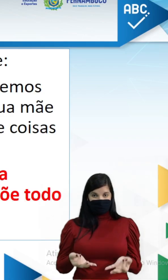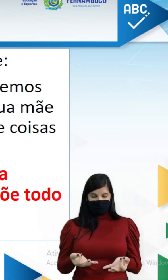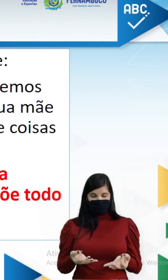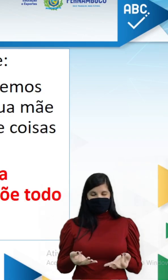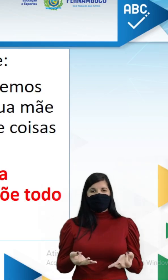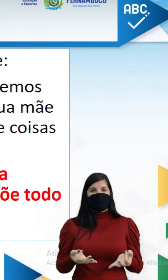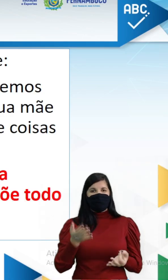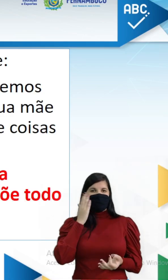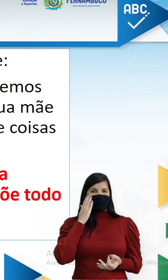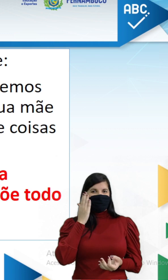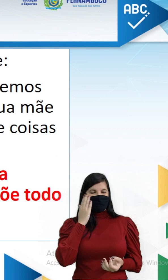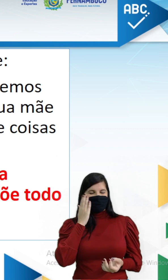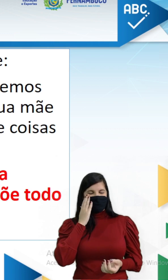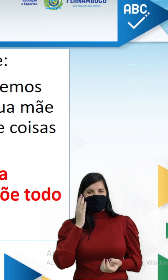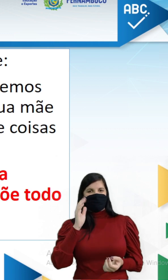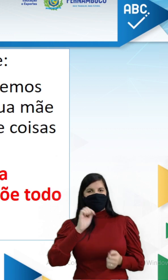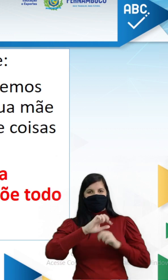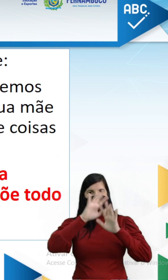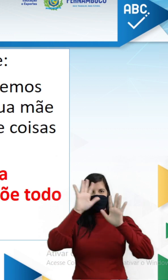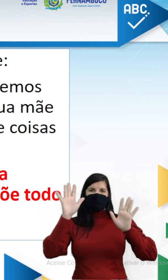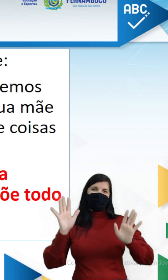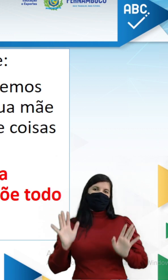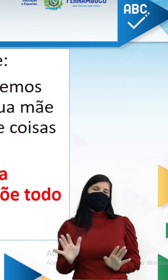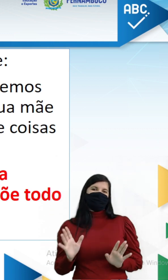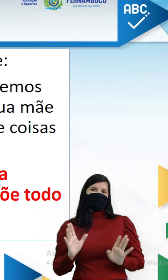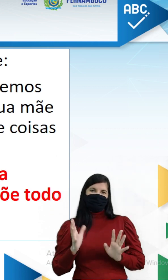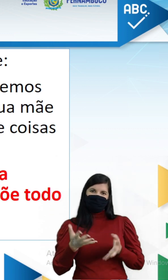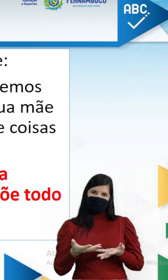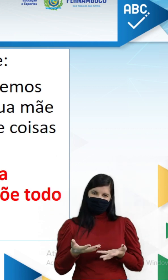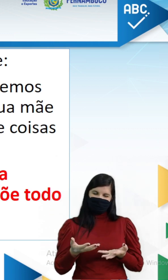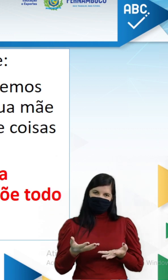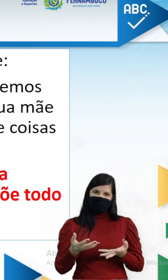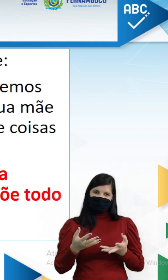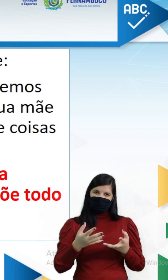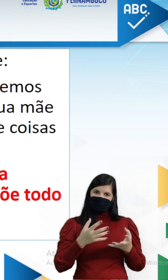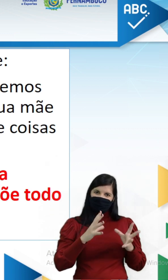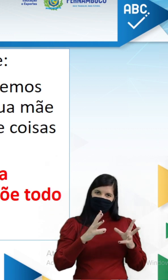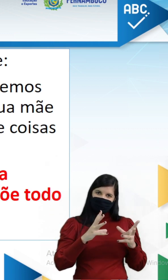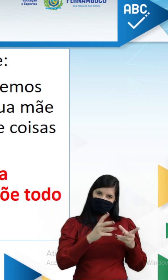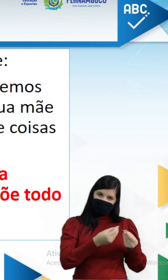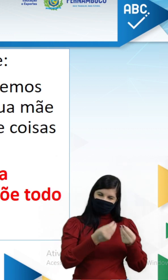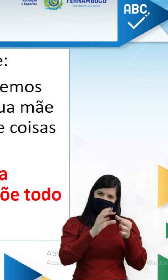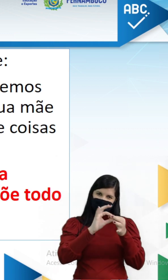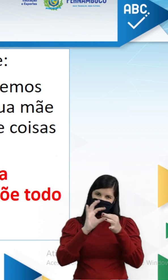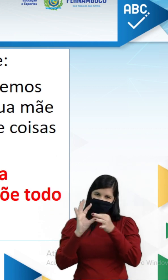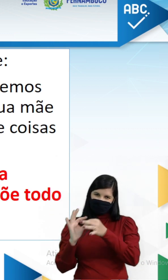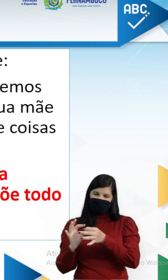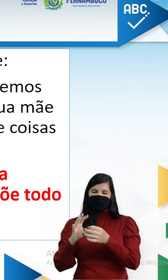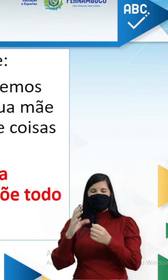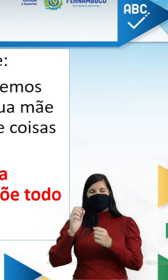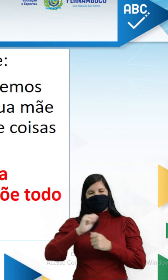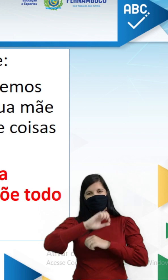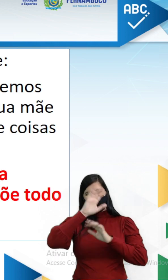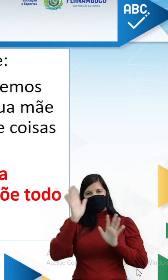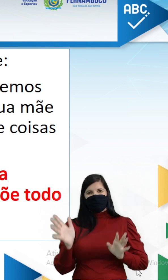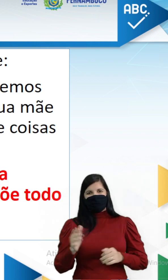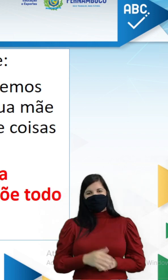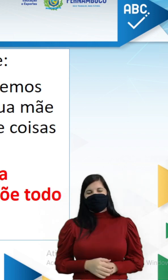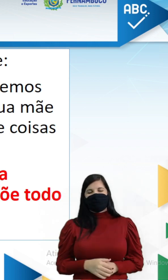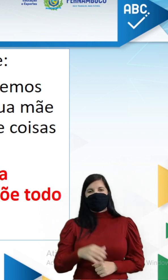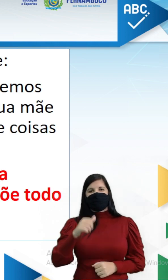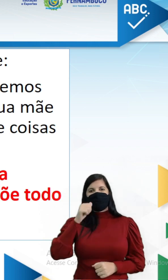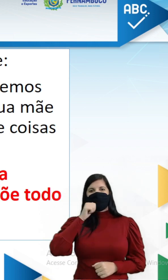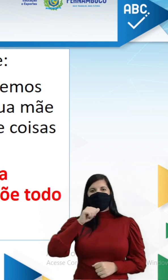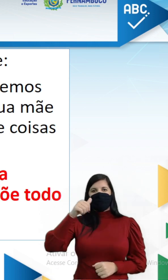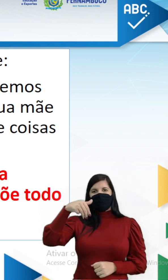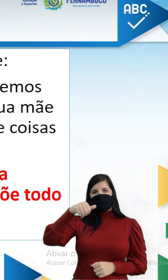essa, compreendemos que a sentença pressupõe todo esse conteúdo. E quando eu digo assim, Maria